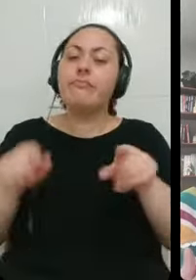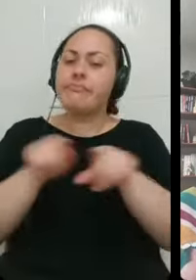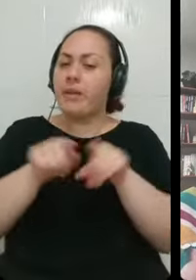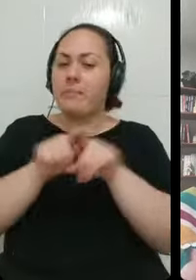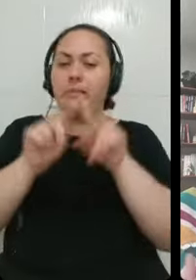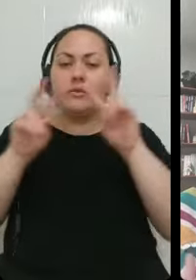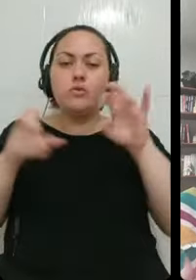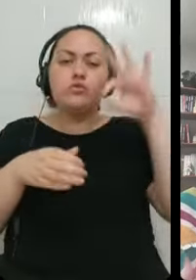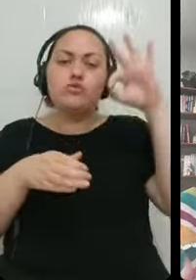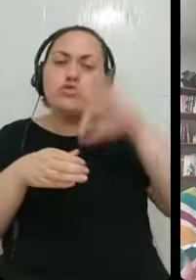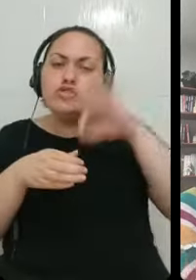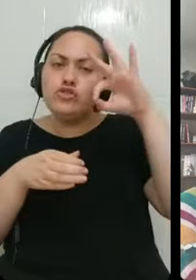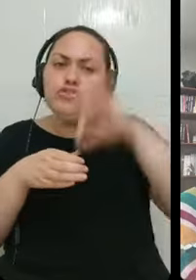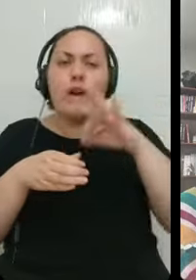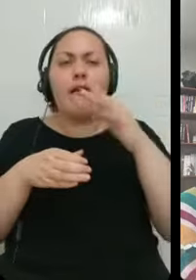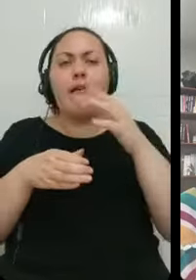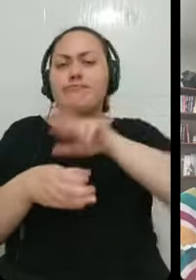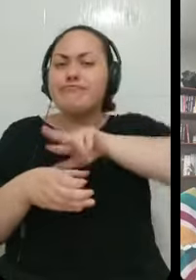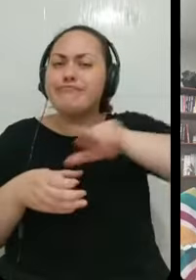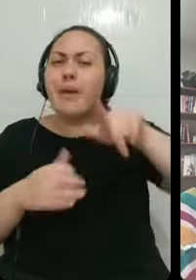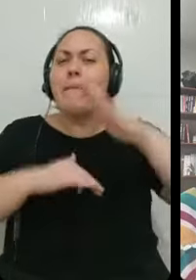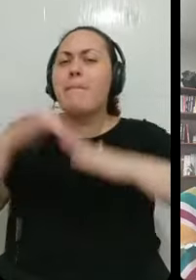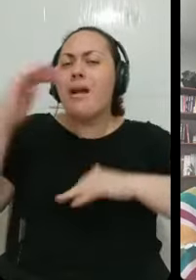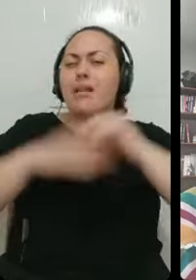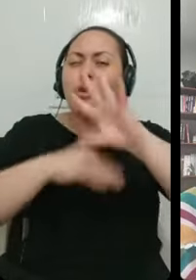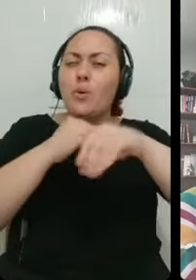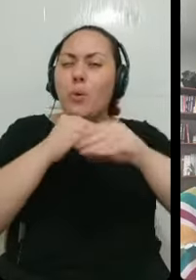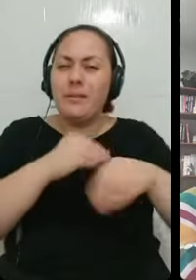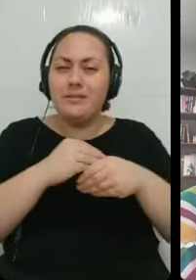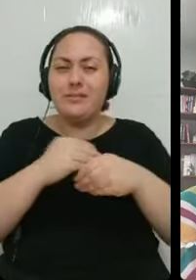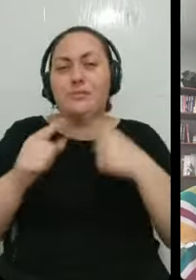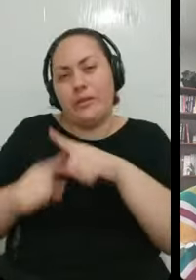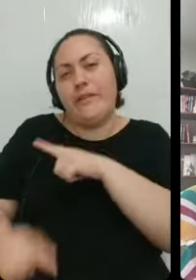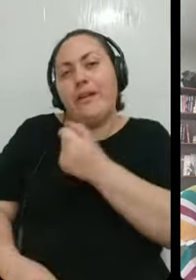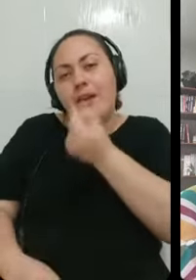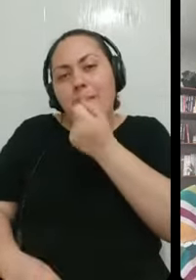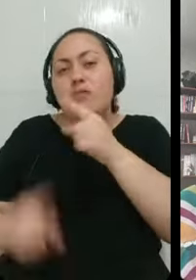outras práticas integrativas, né, complementares às PICs, né.